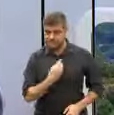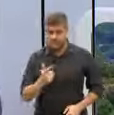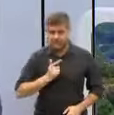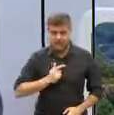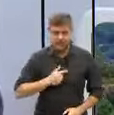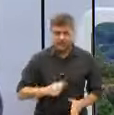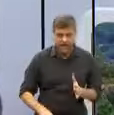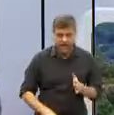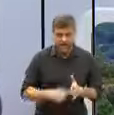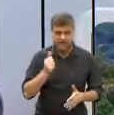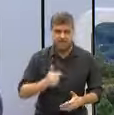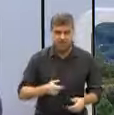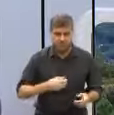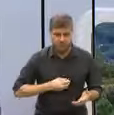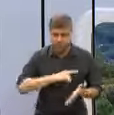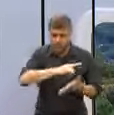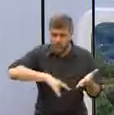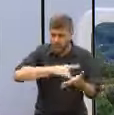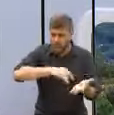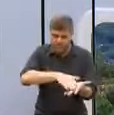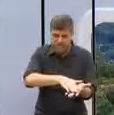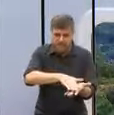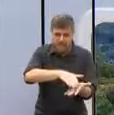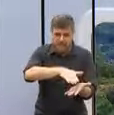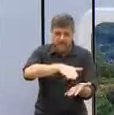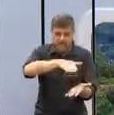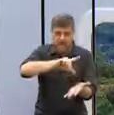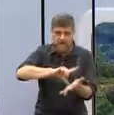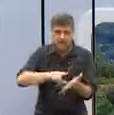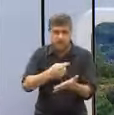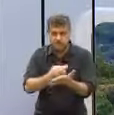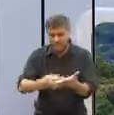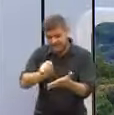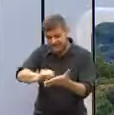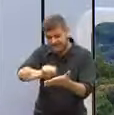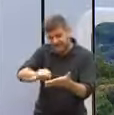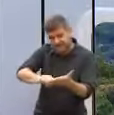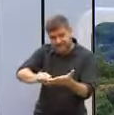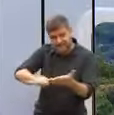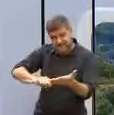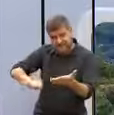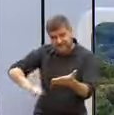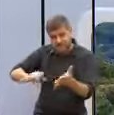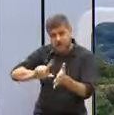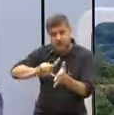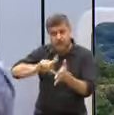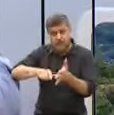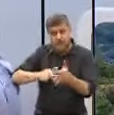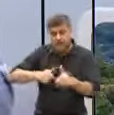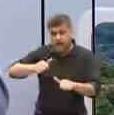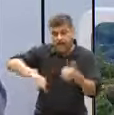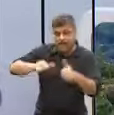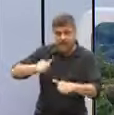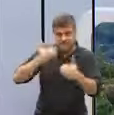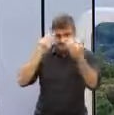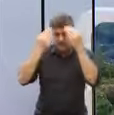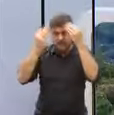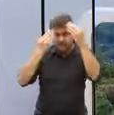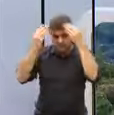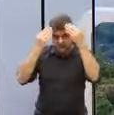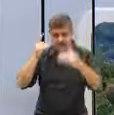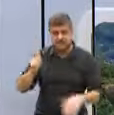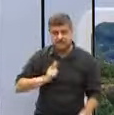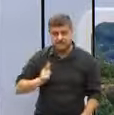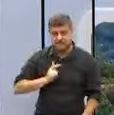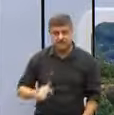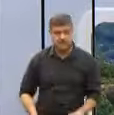foi prova, primeiro teve realmente a questão de documentação, depois prova escrita, uma redação e depois uma avaliação